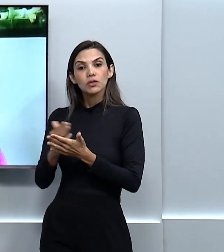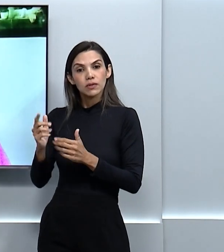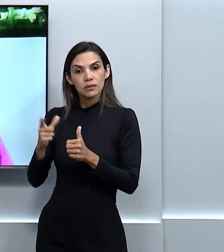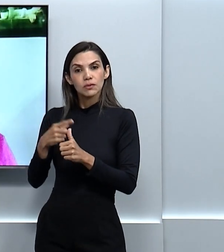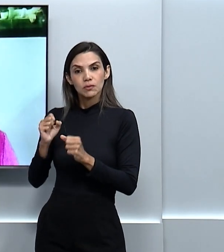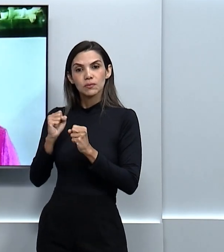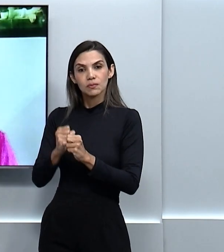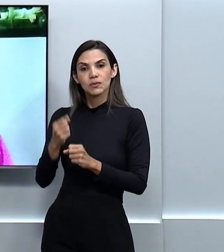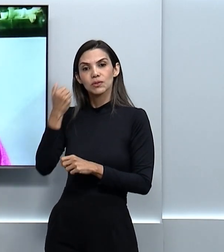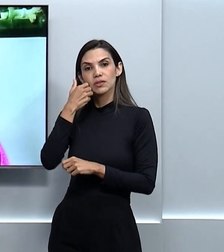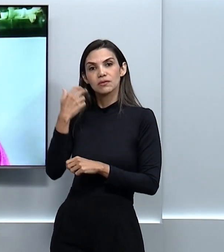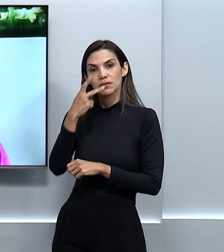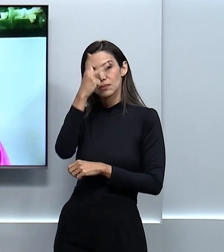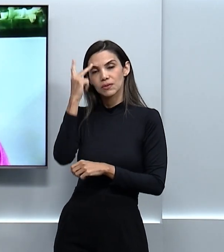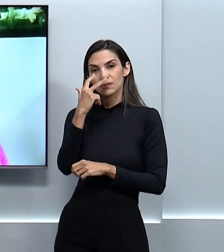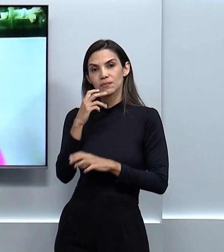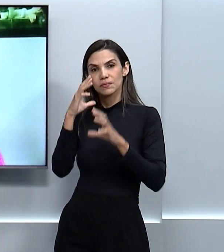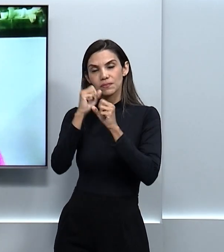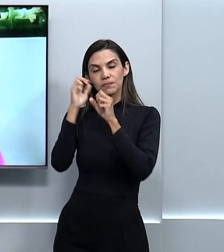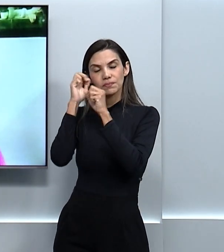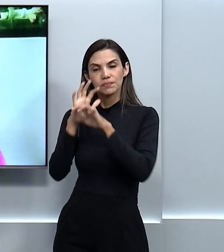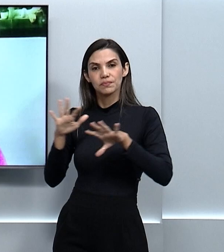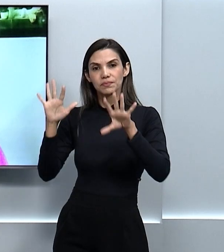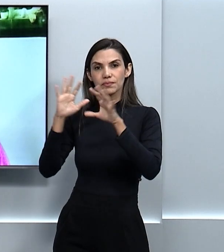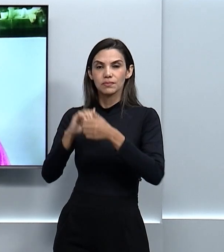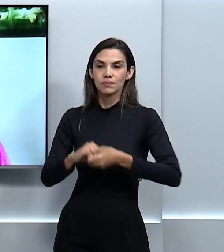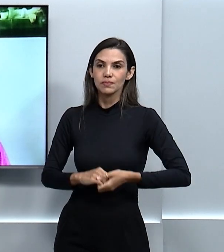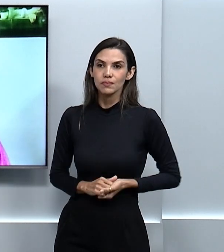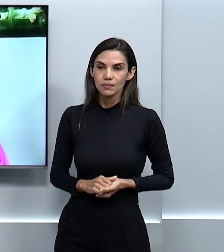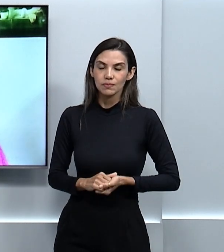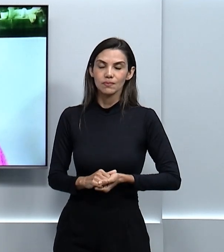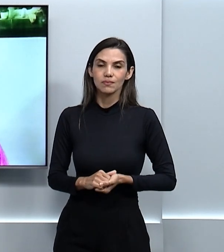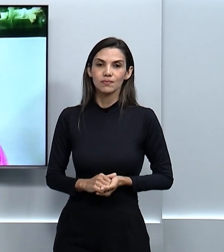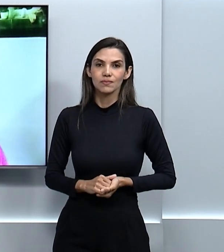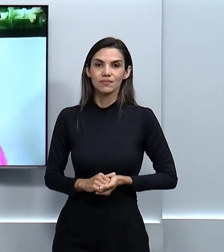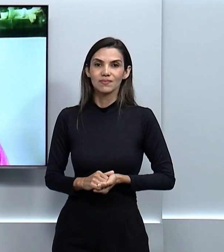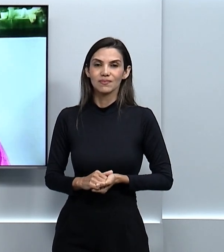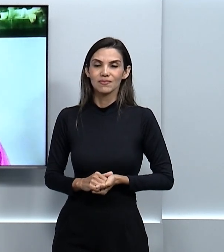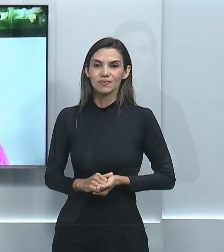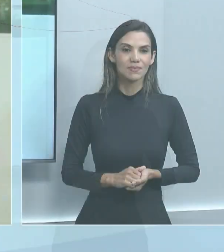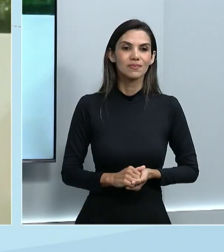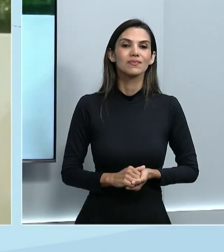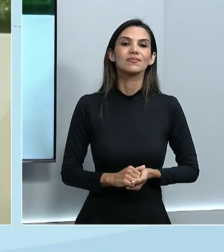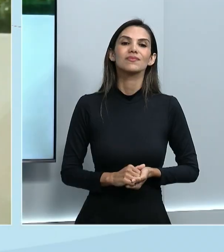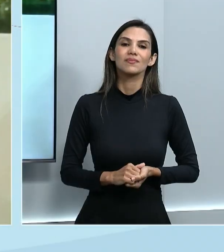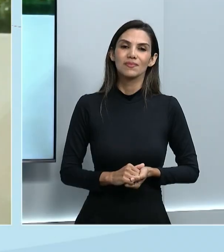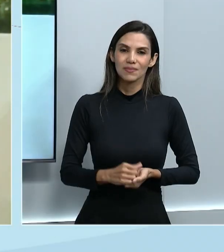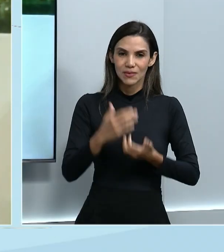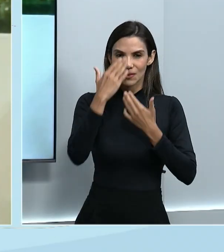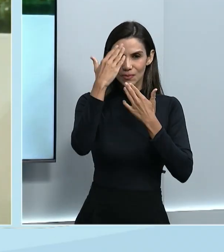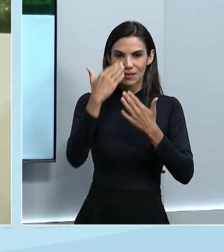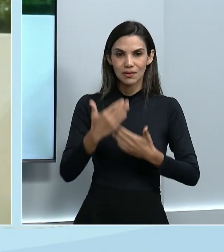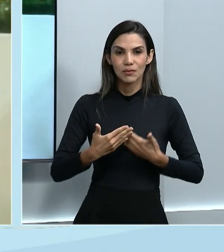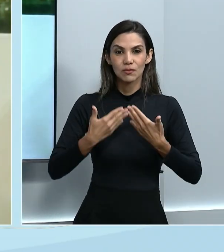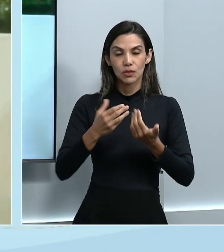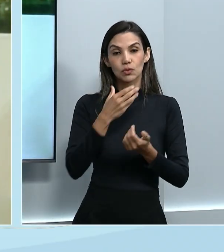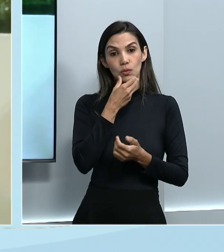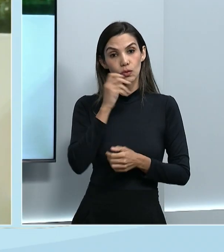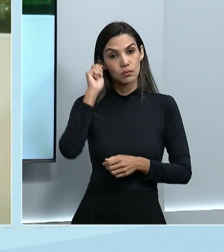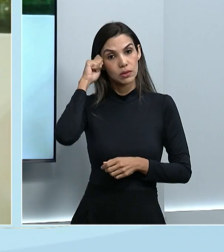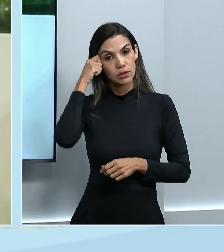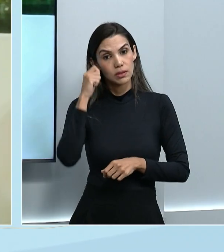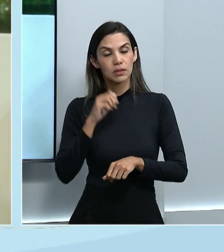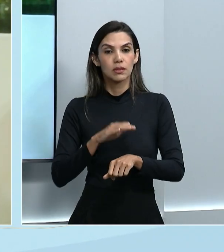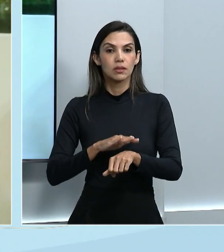o senhor se descreva para o nosso público cego e de baixa visão. Olá, obrigado pela oportunidade. Eu sou um homem negro de